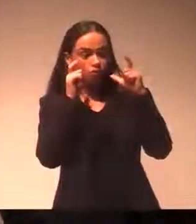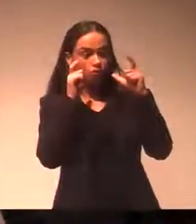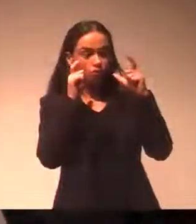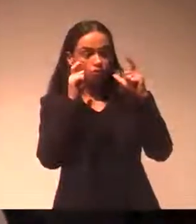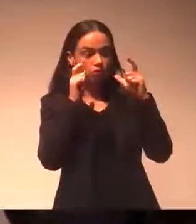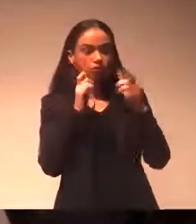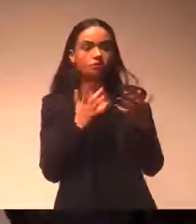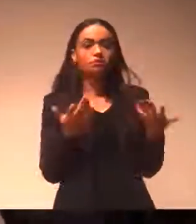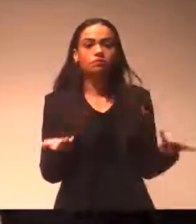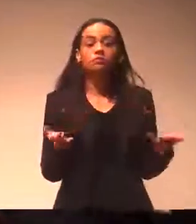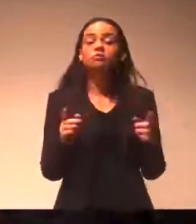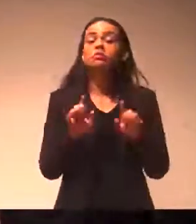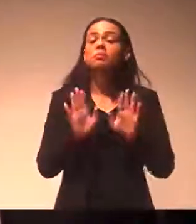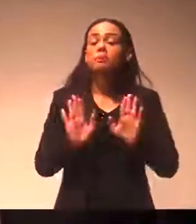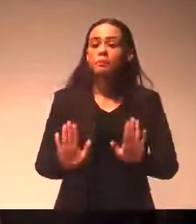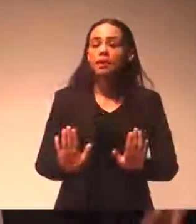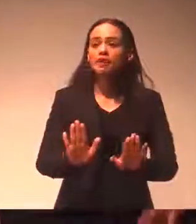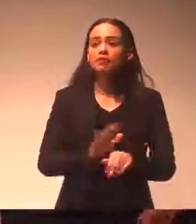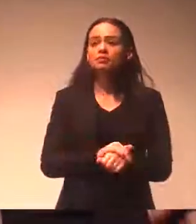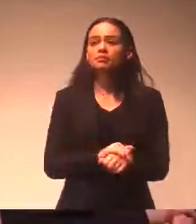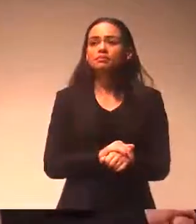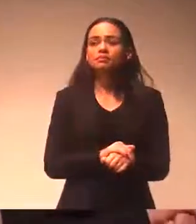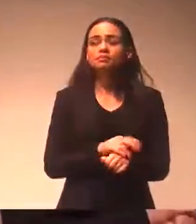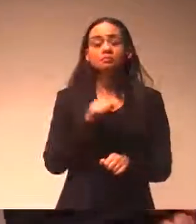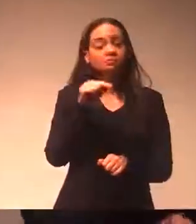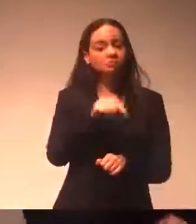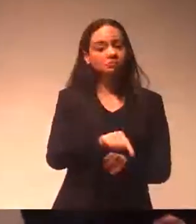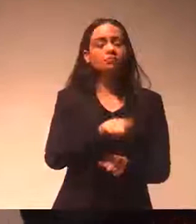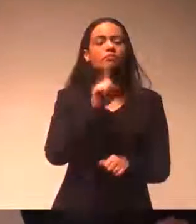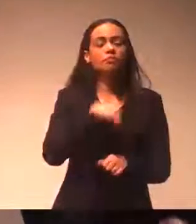Mas a Sanebave é pública,